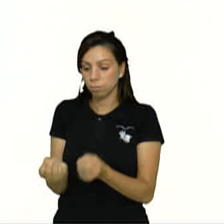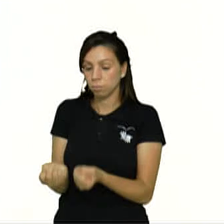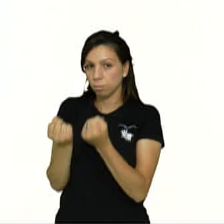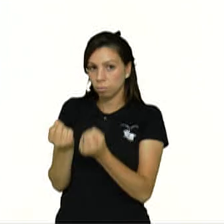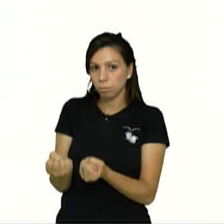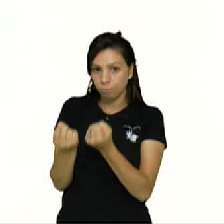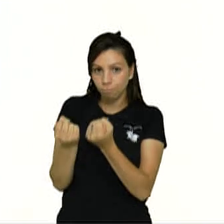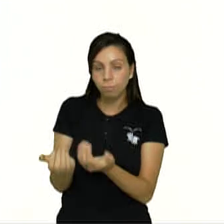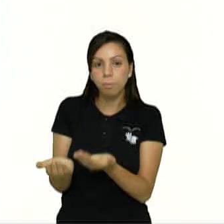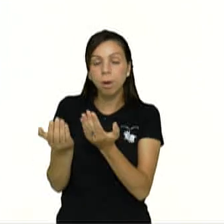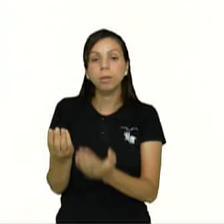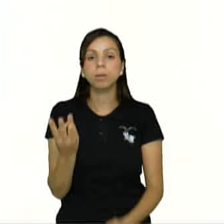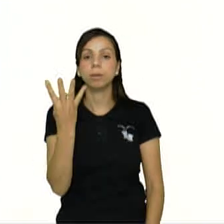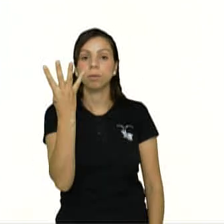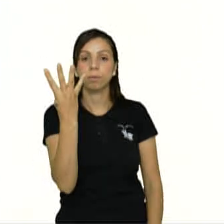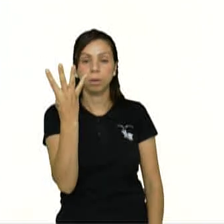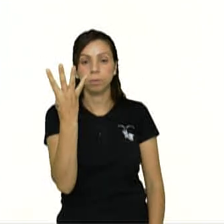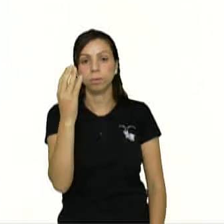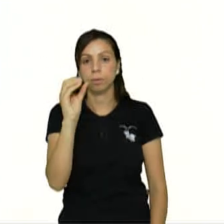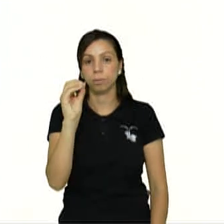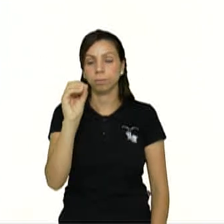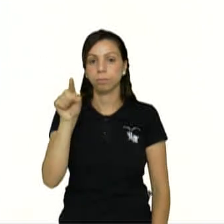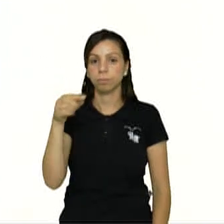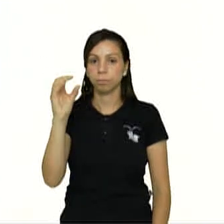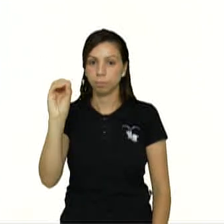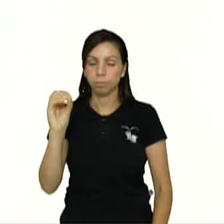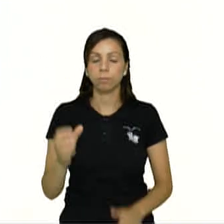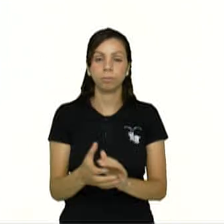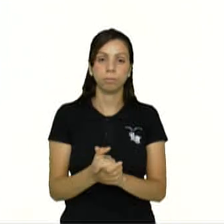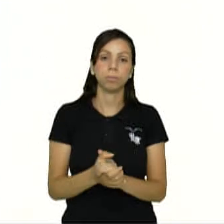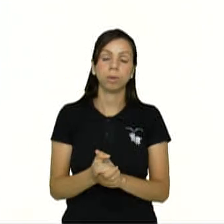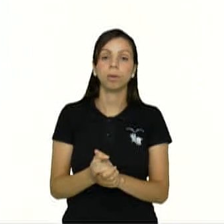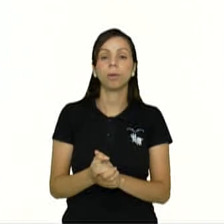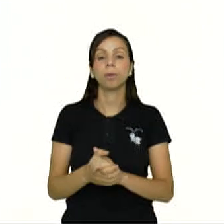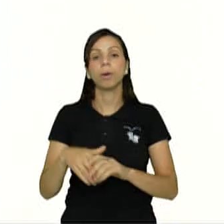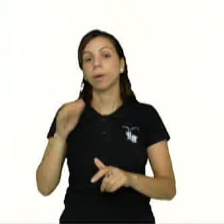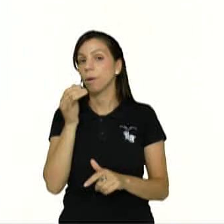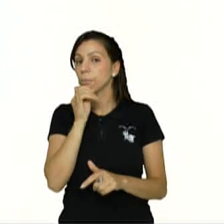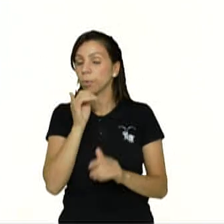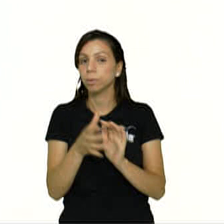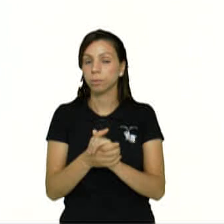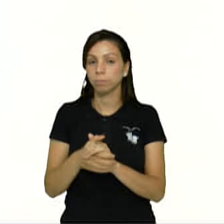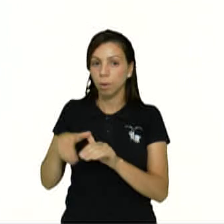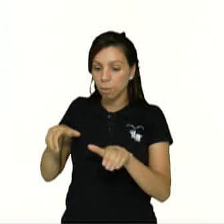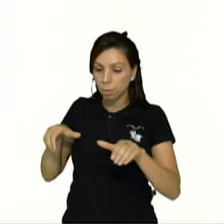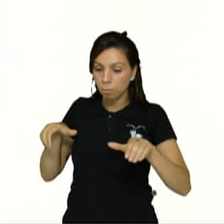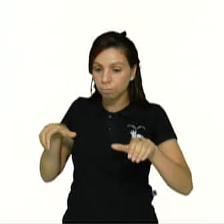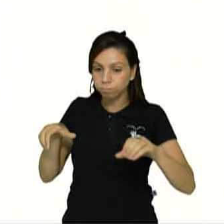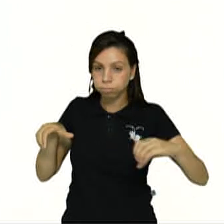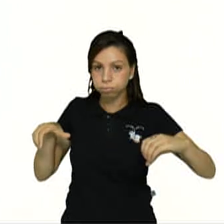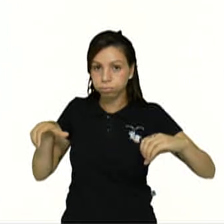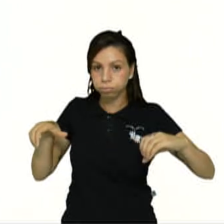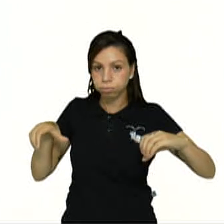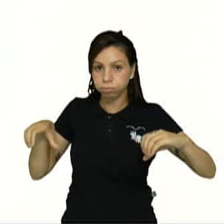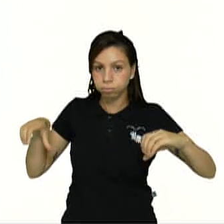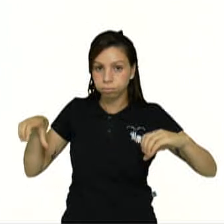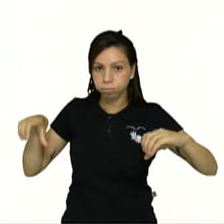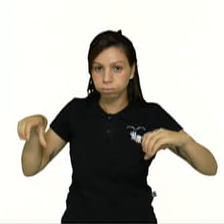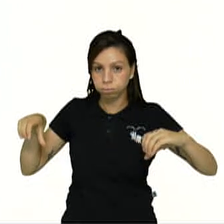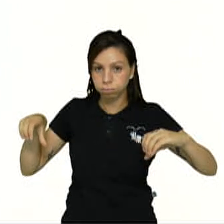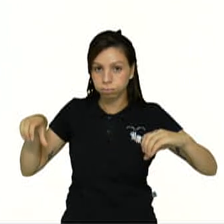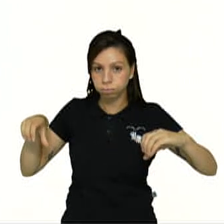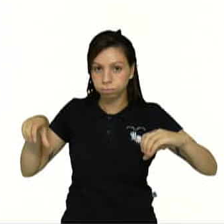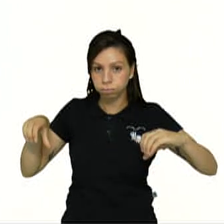4 kg. E esse carrinho, inicialmente, ele está em repouso sobre o trilho. Após a colisão, os dois carrinhos